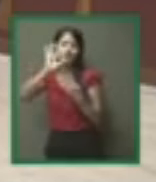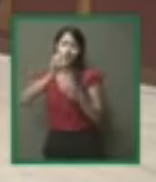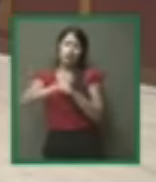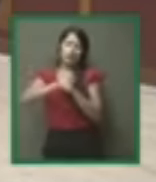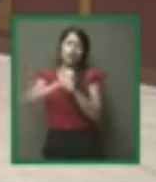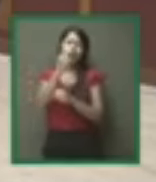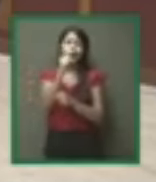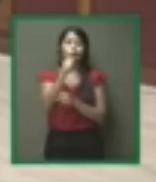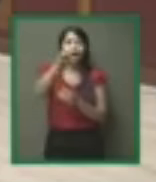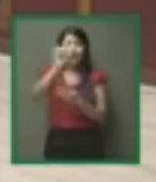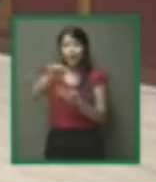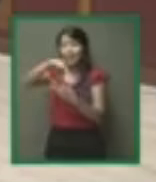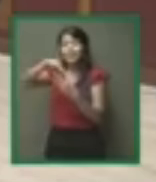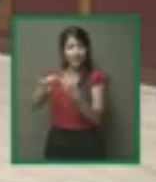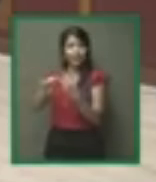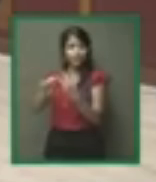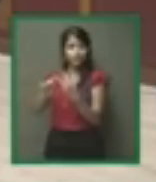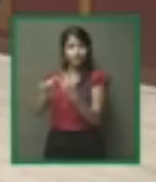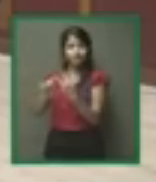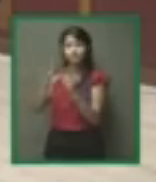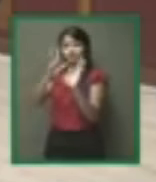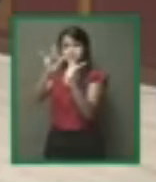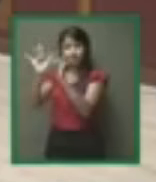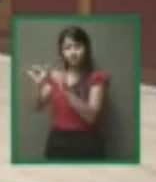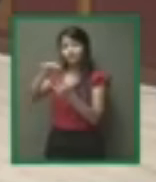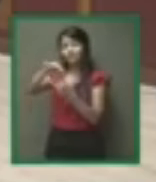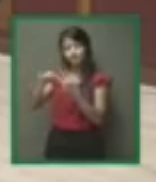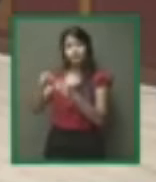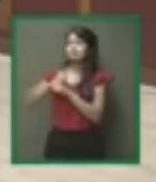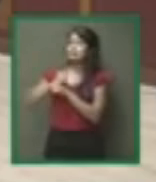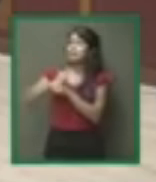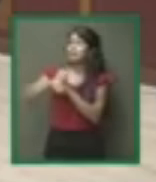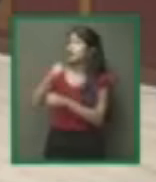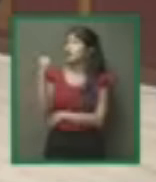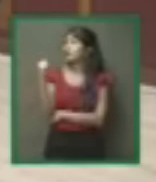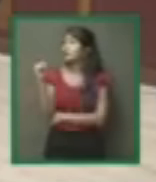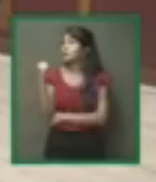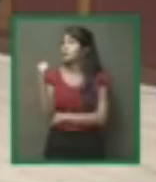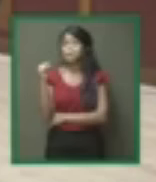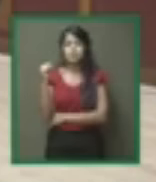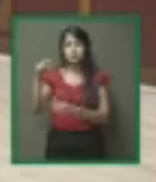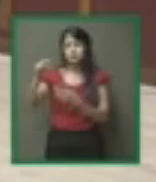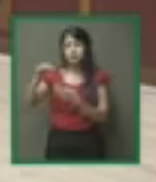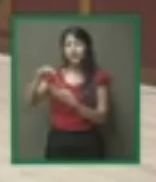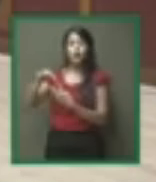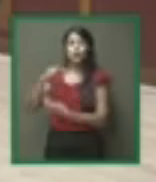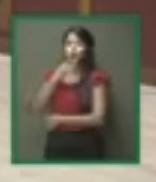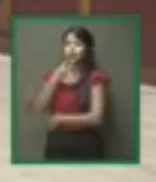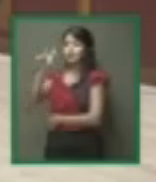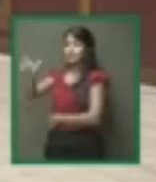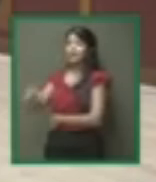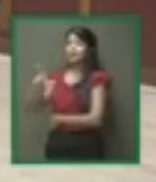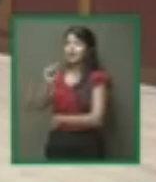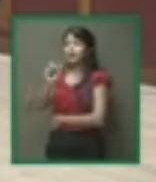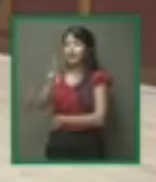eles eram 3 pessoas que se relacionavam, e após 8 anos, o Arthur me conheceu. E